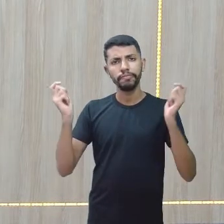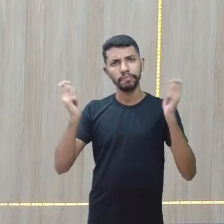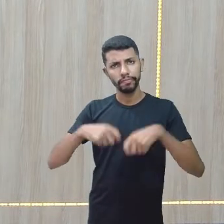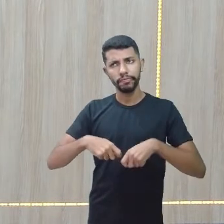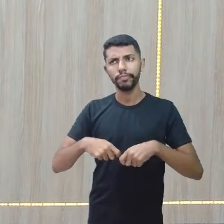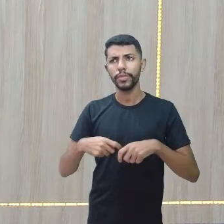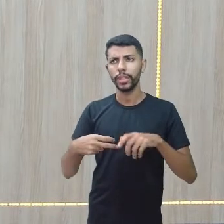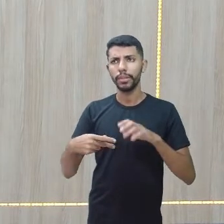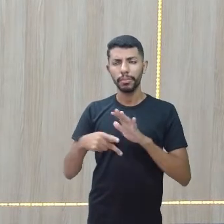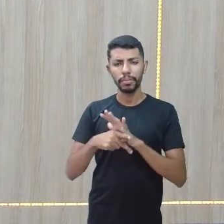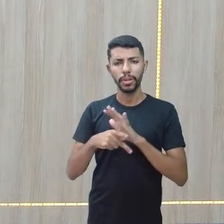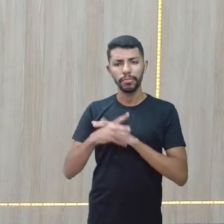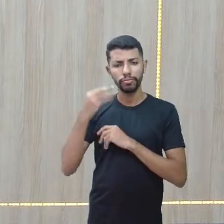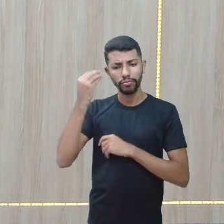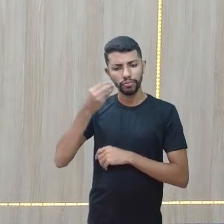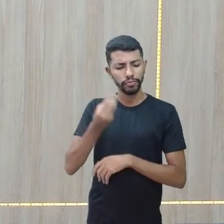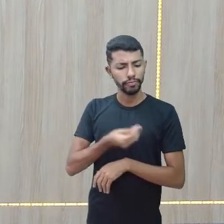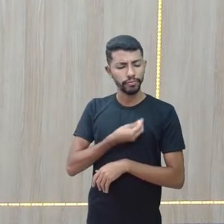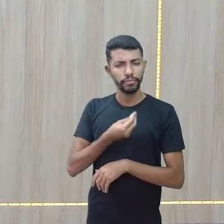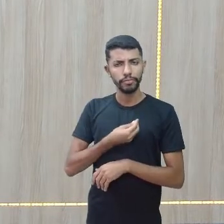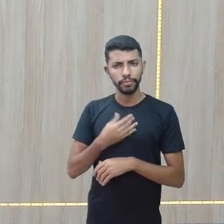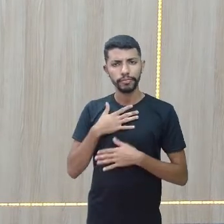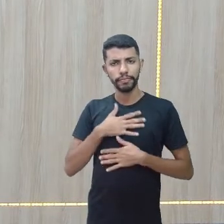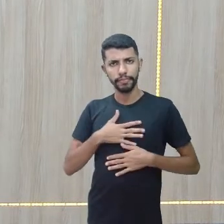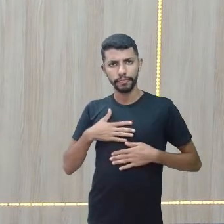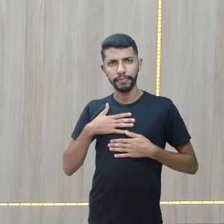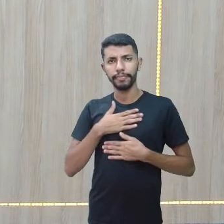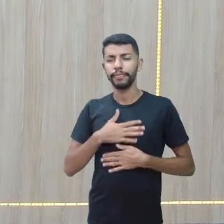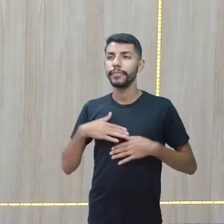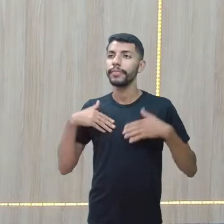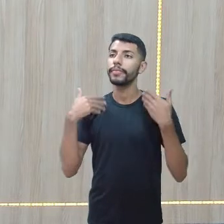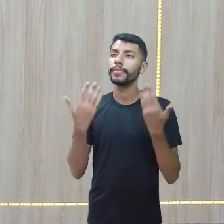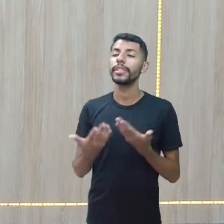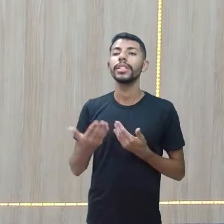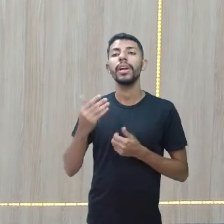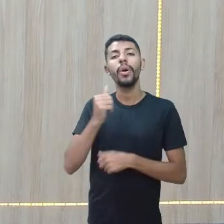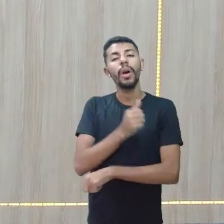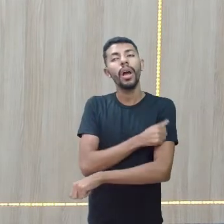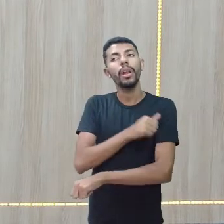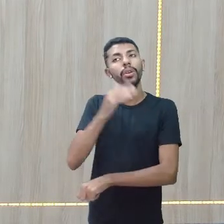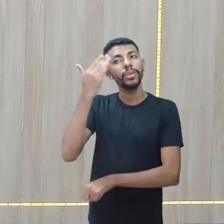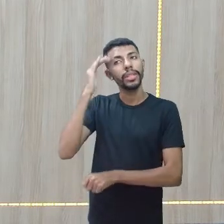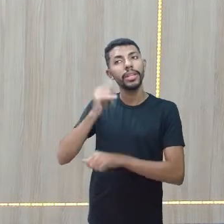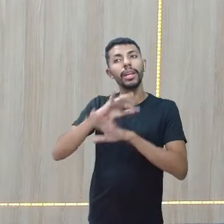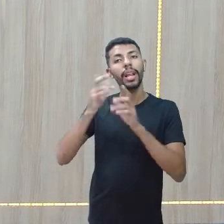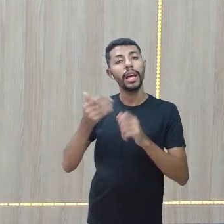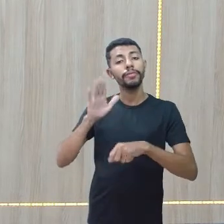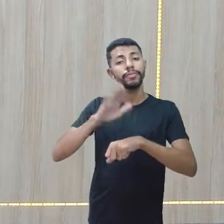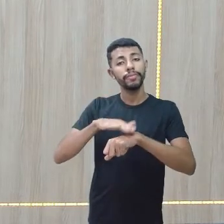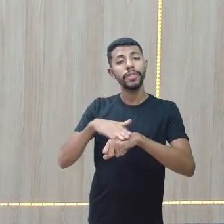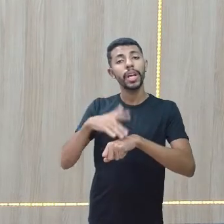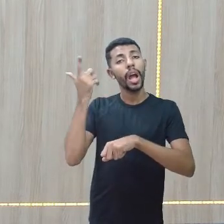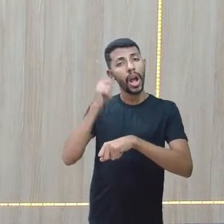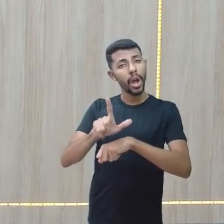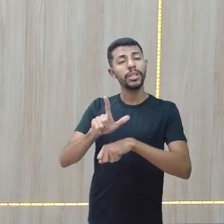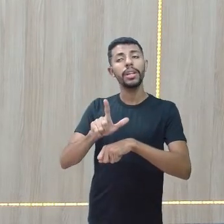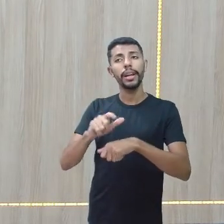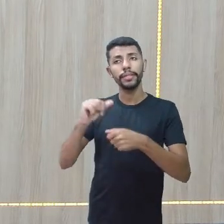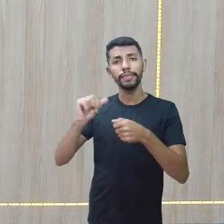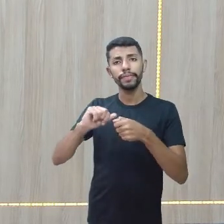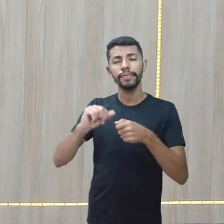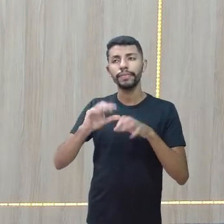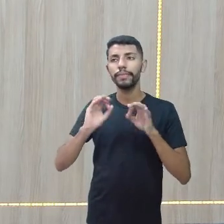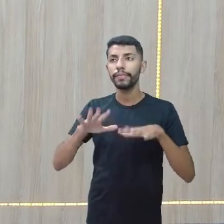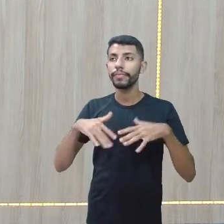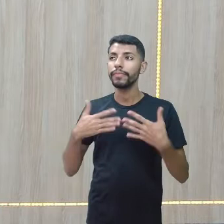possível de ser vivida de forma satisfatória, ele vai entender que ele consegue fazer. Ele consegue fazer muitas coisas.